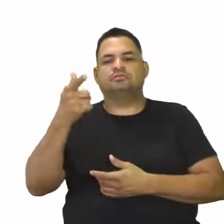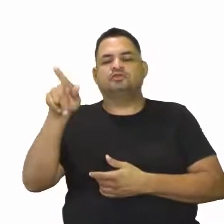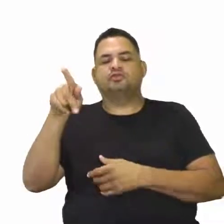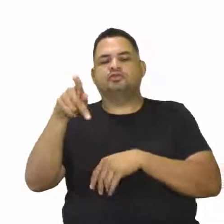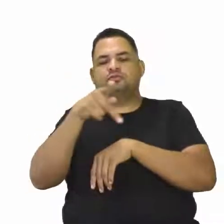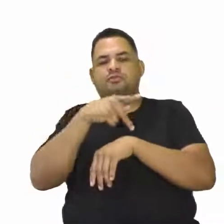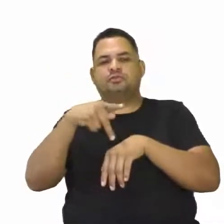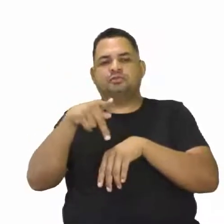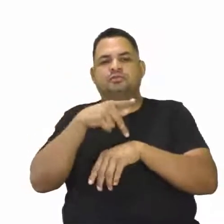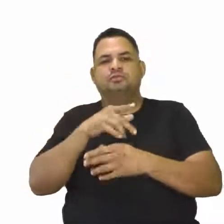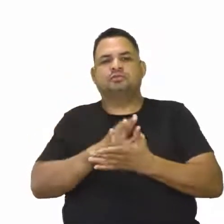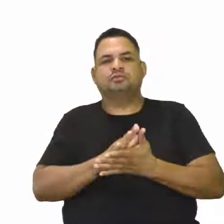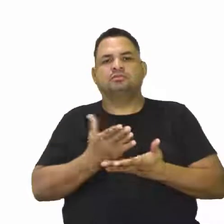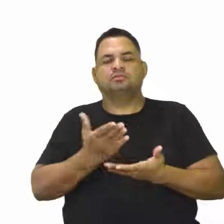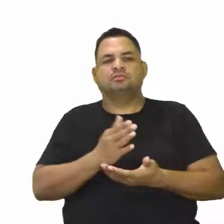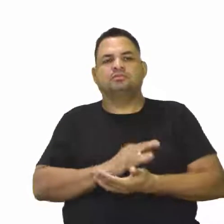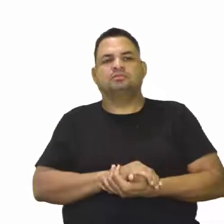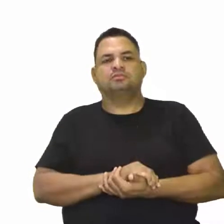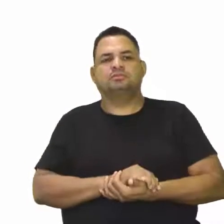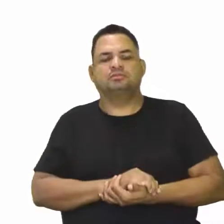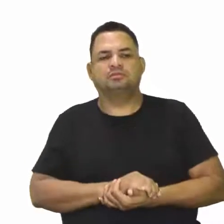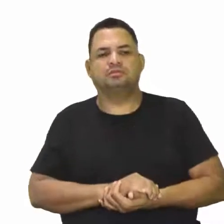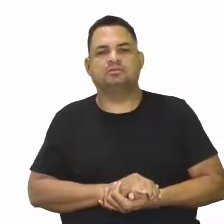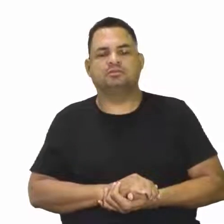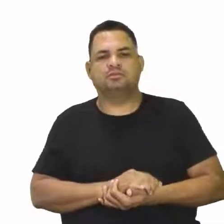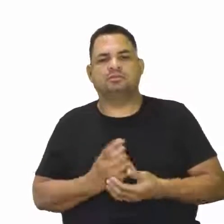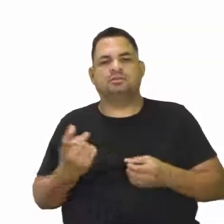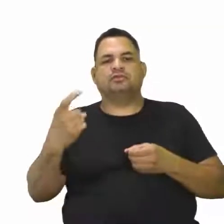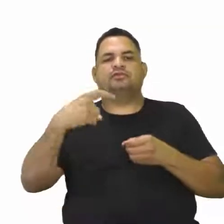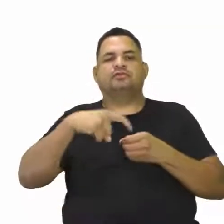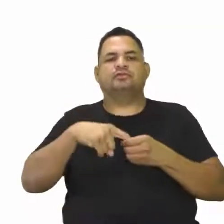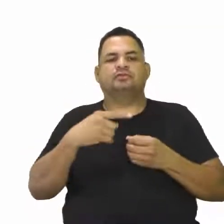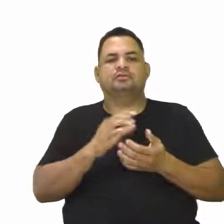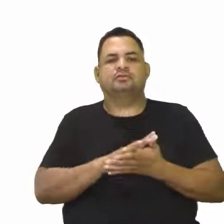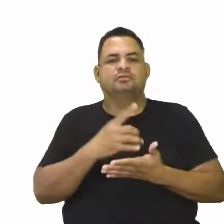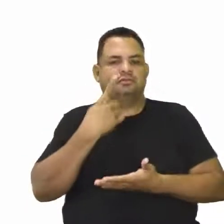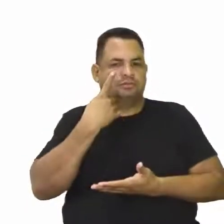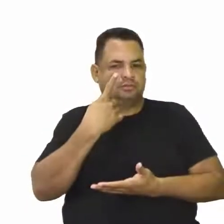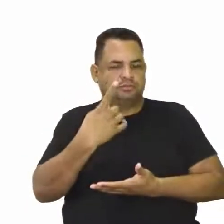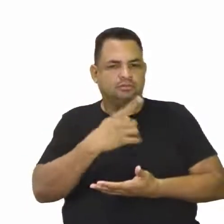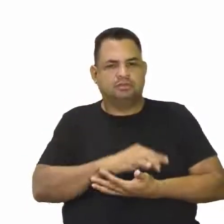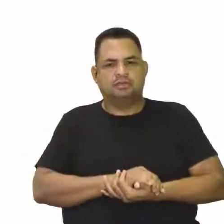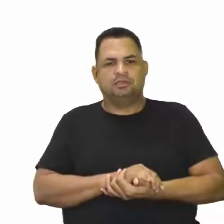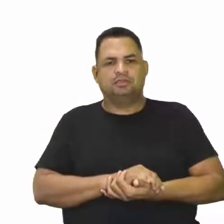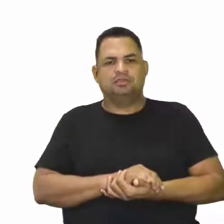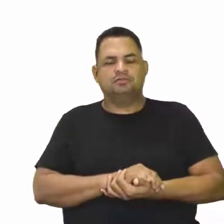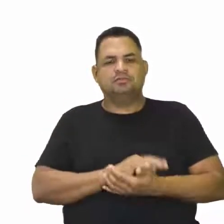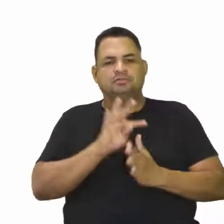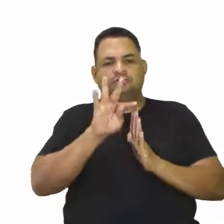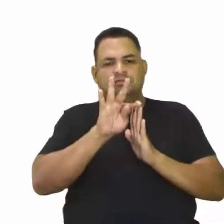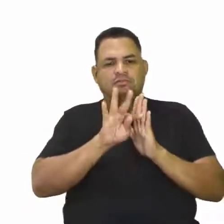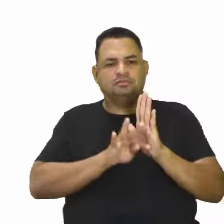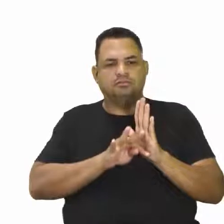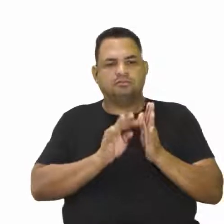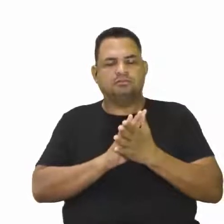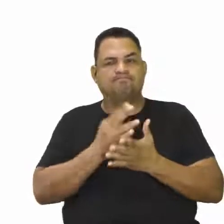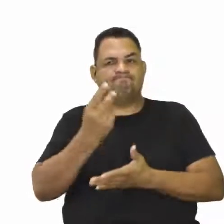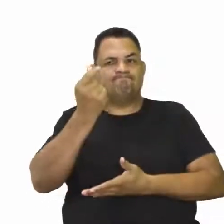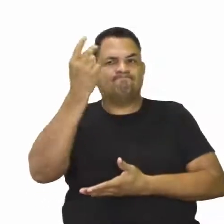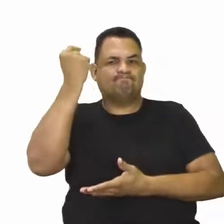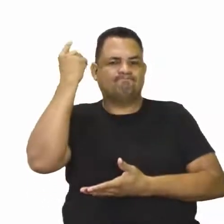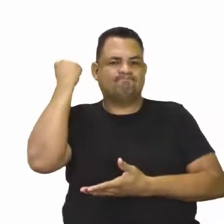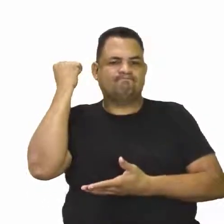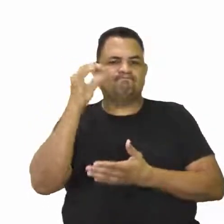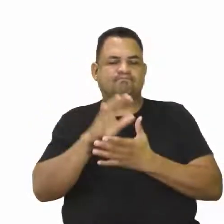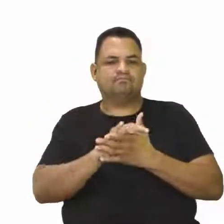estrangeiro, né? De você estar no... Só volta um pouquinho lá, Tainá, só para eles verem uma situação. O texto, ele é antigo.